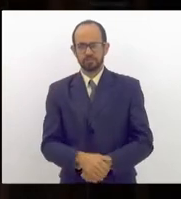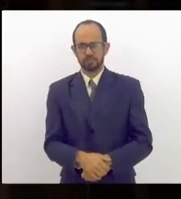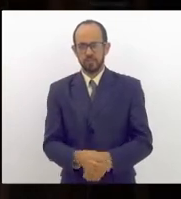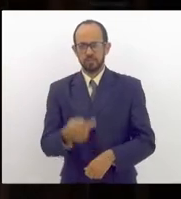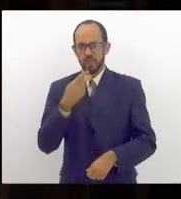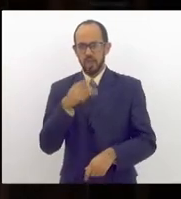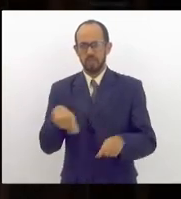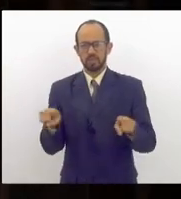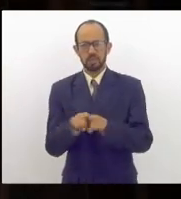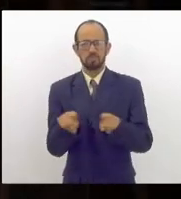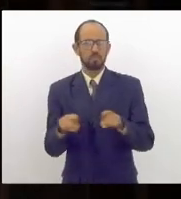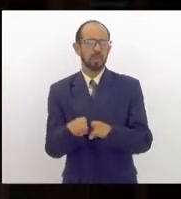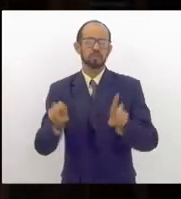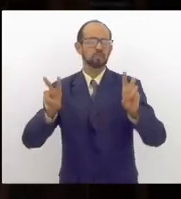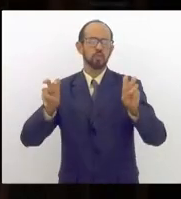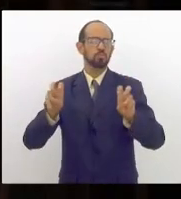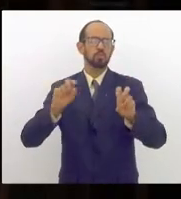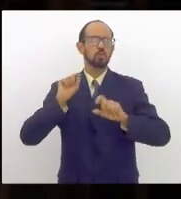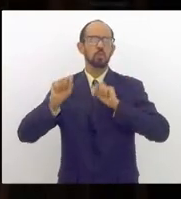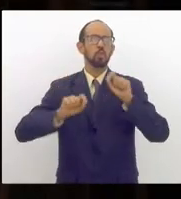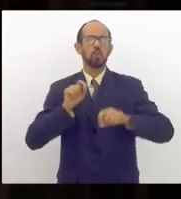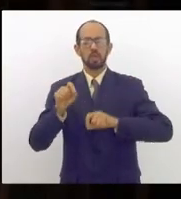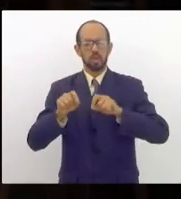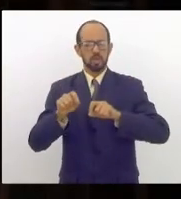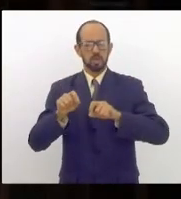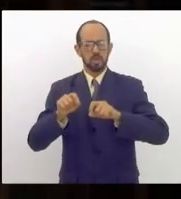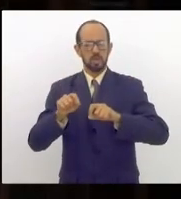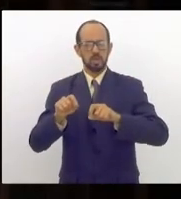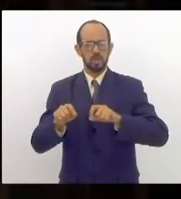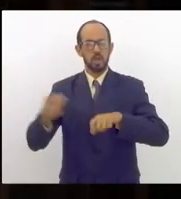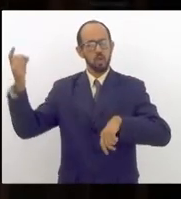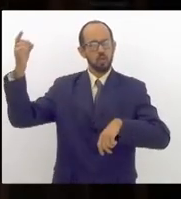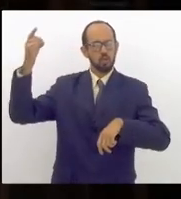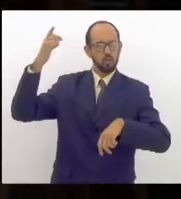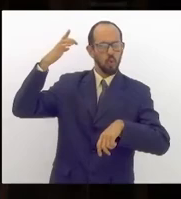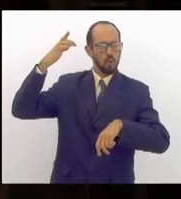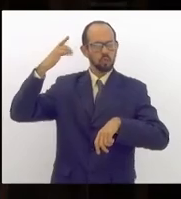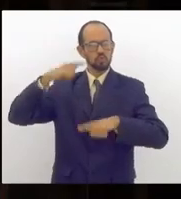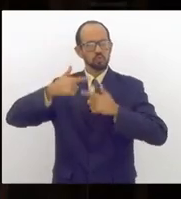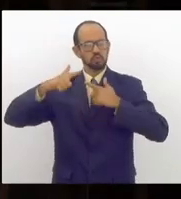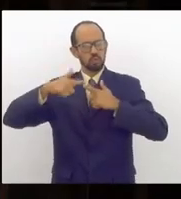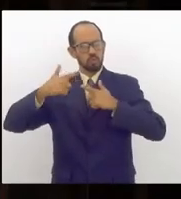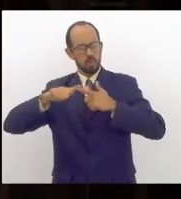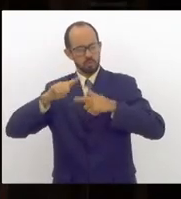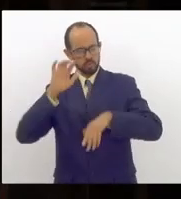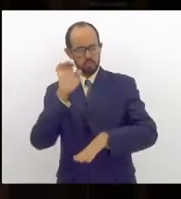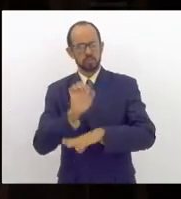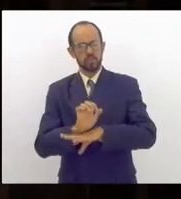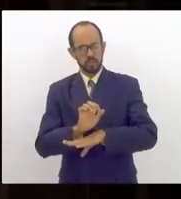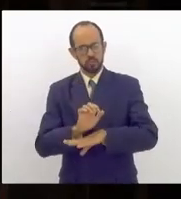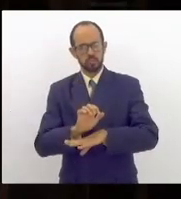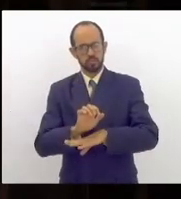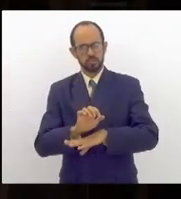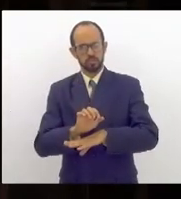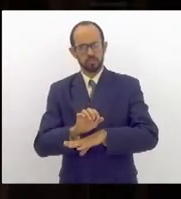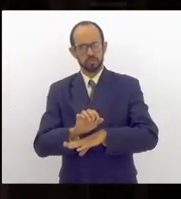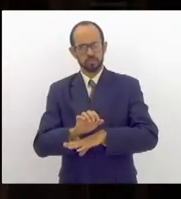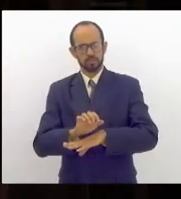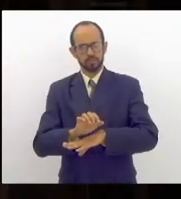um pouquinho sobre isso né sobre vocações e os problemas do Estado né é